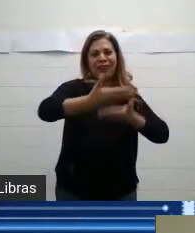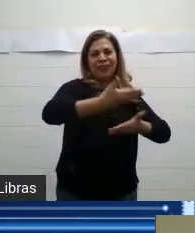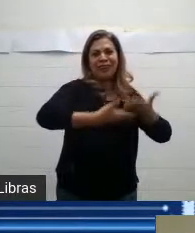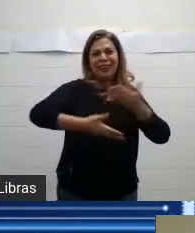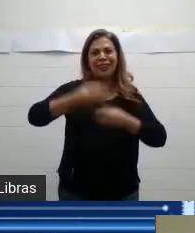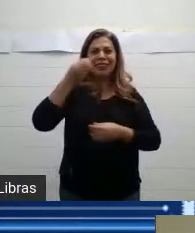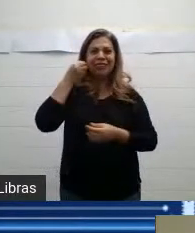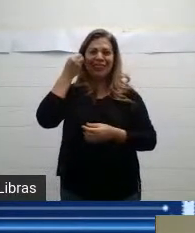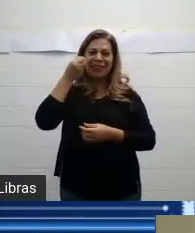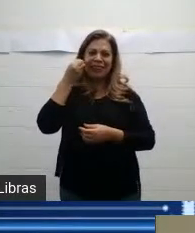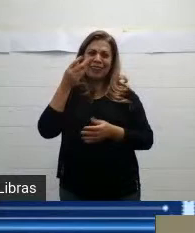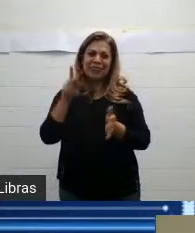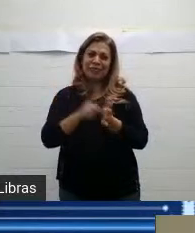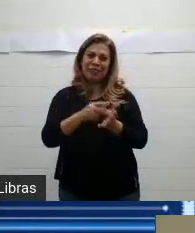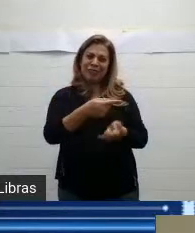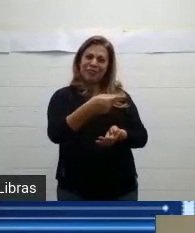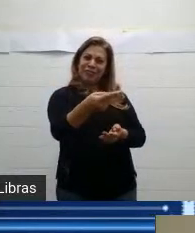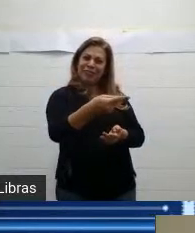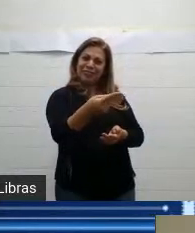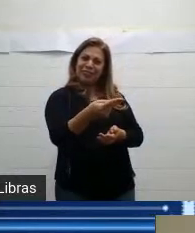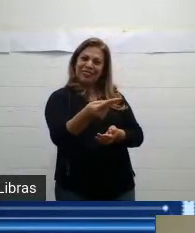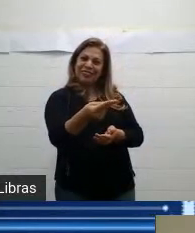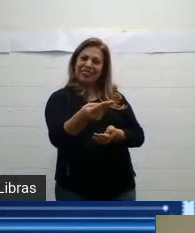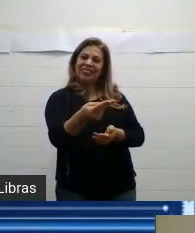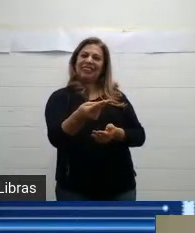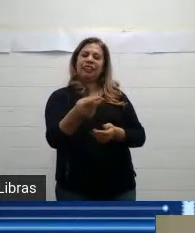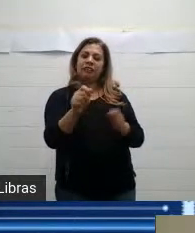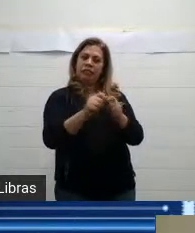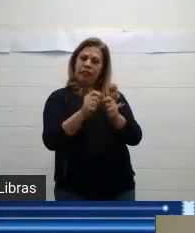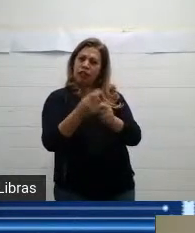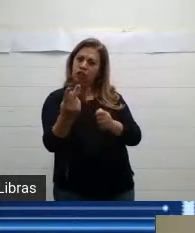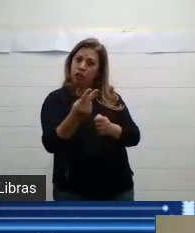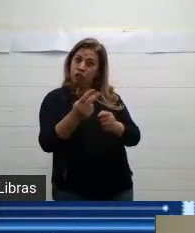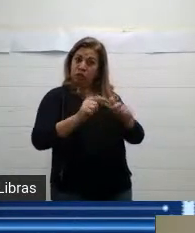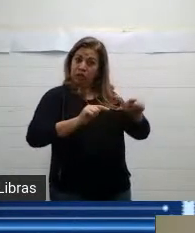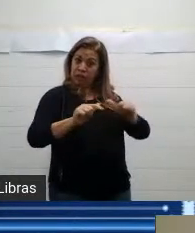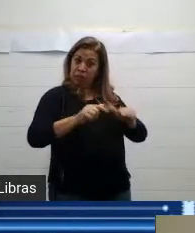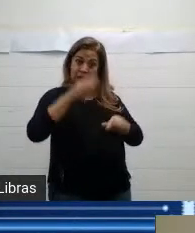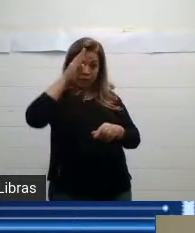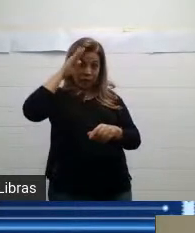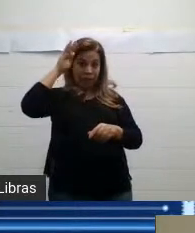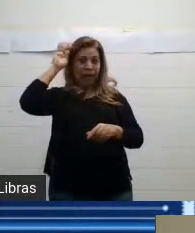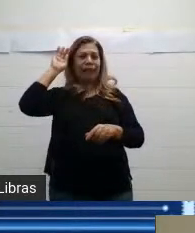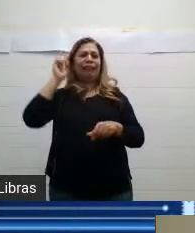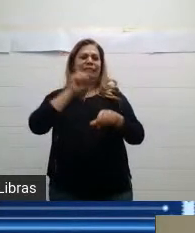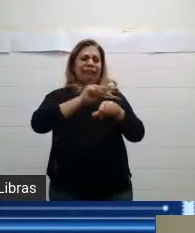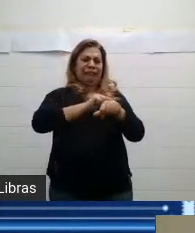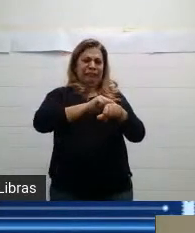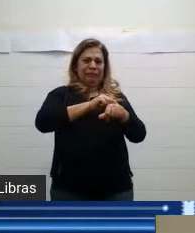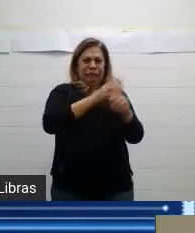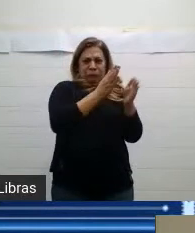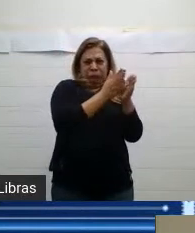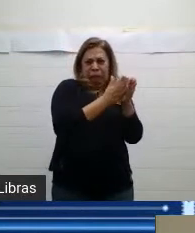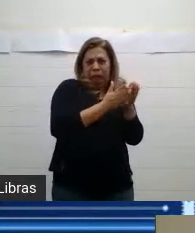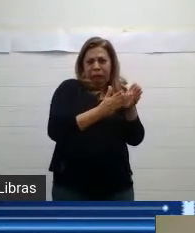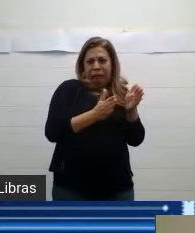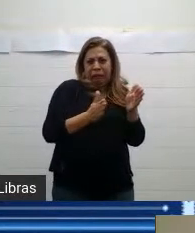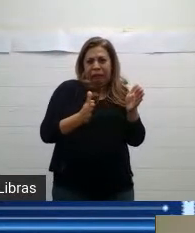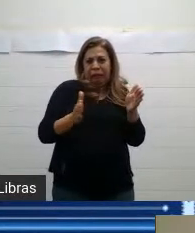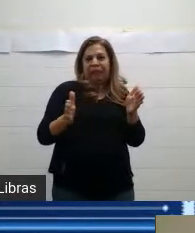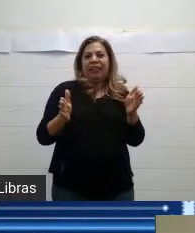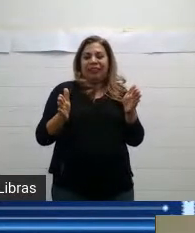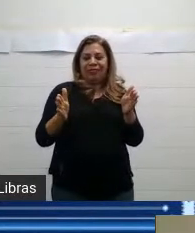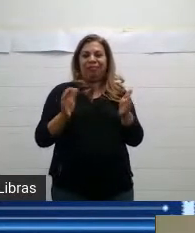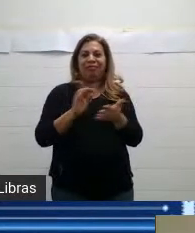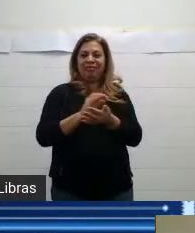vocês, que fizeram dois trabalhos que demandaram bastante tempo e bastante coisa para serem concluídos,